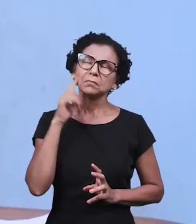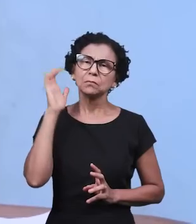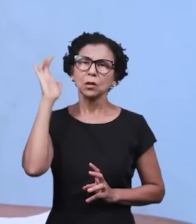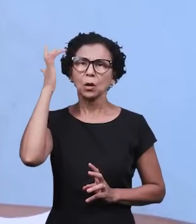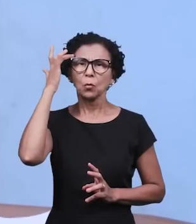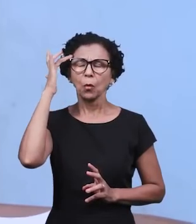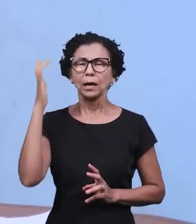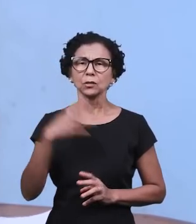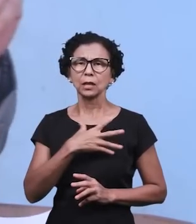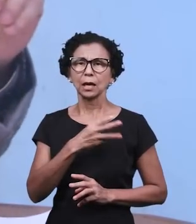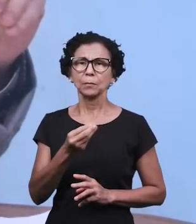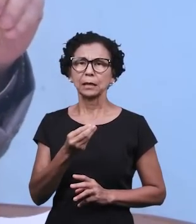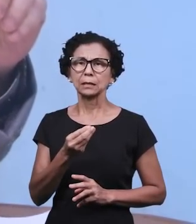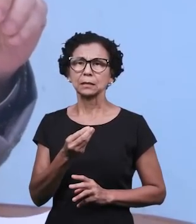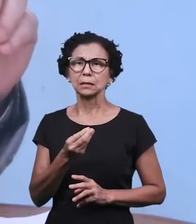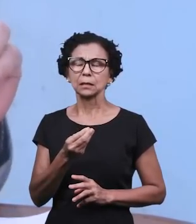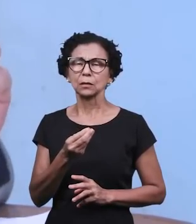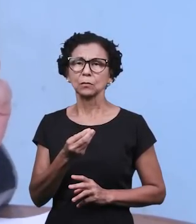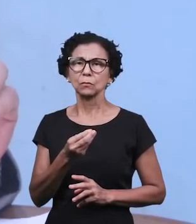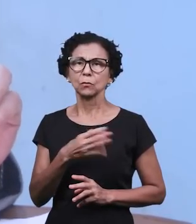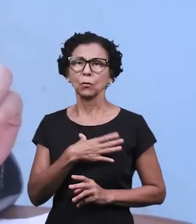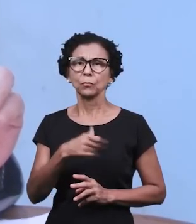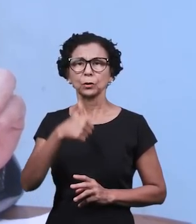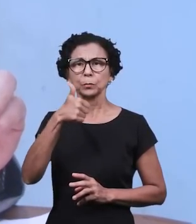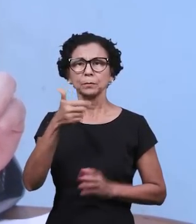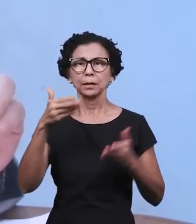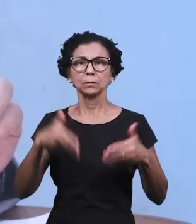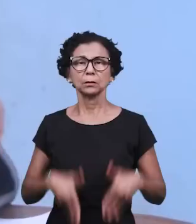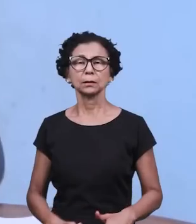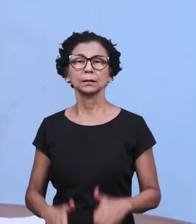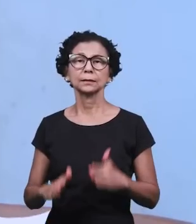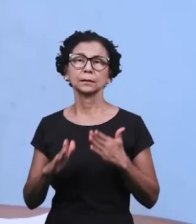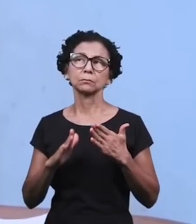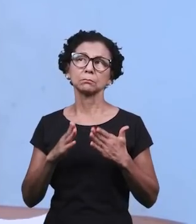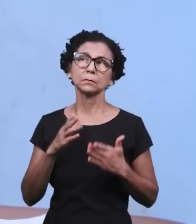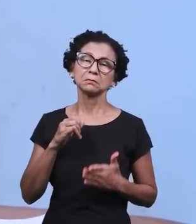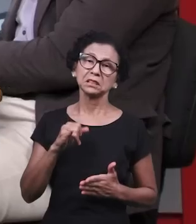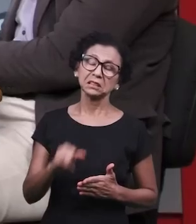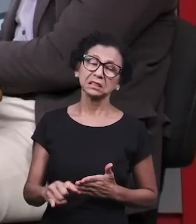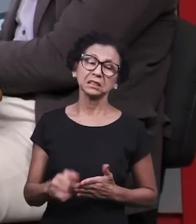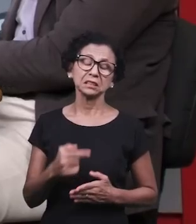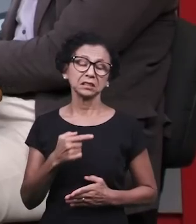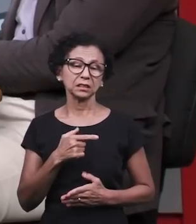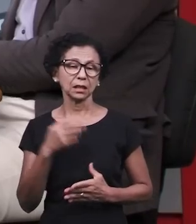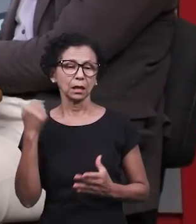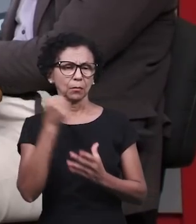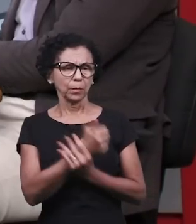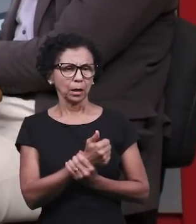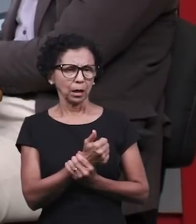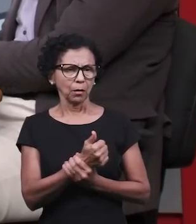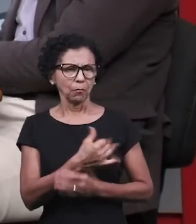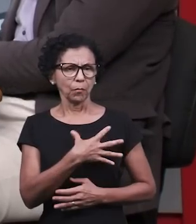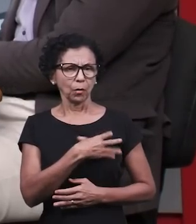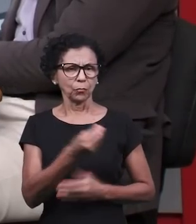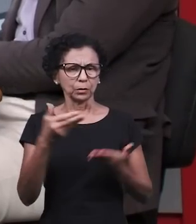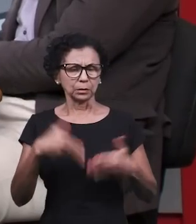vou pedir para voltar o mapa último aqui da descendência de Terá.